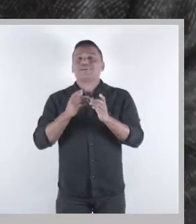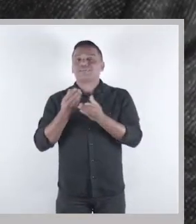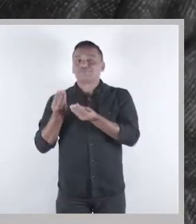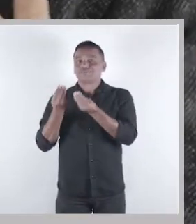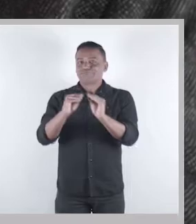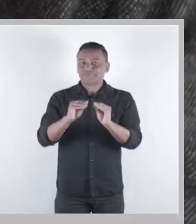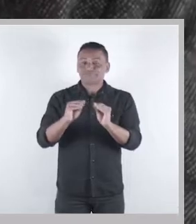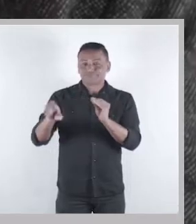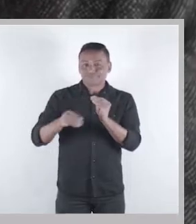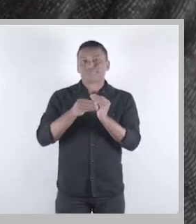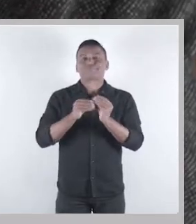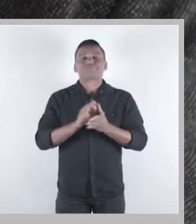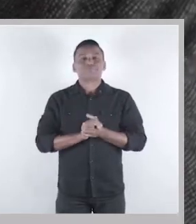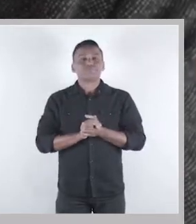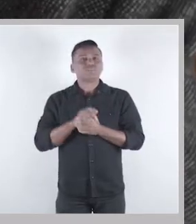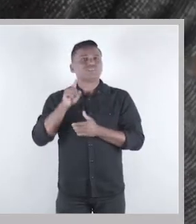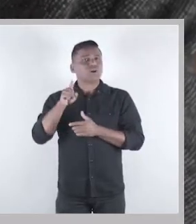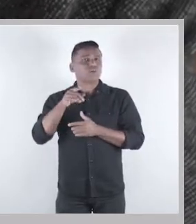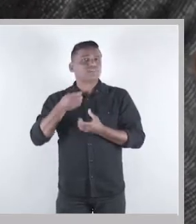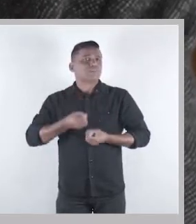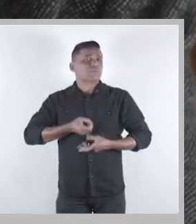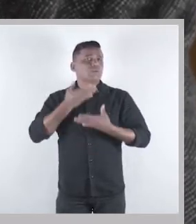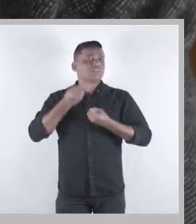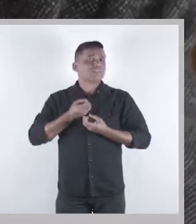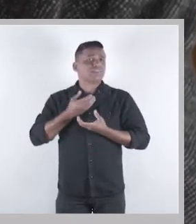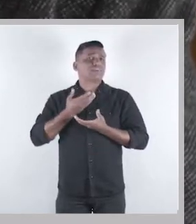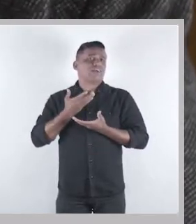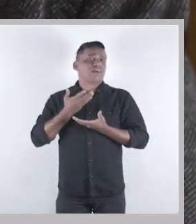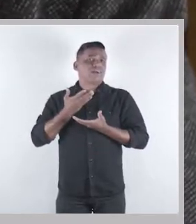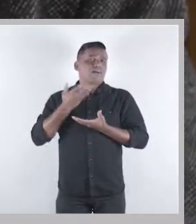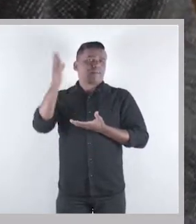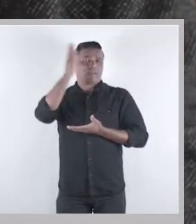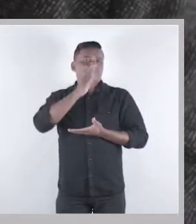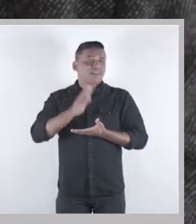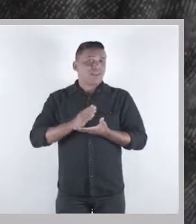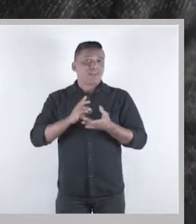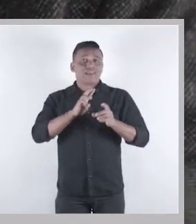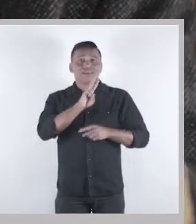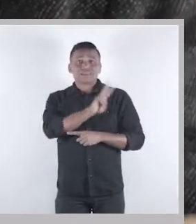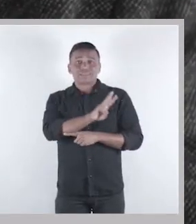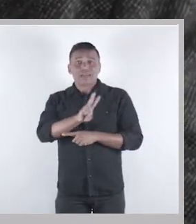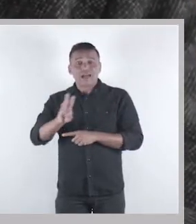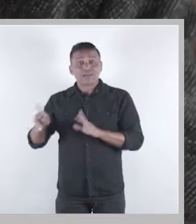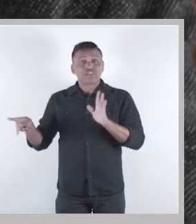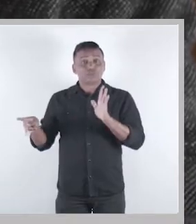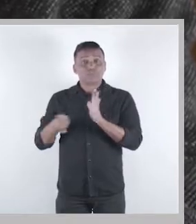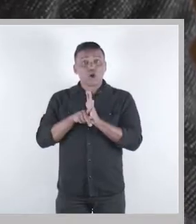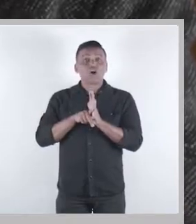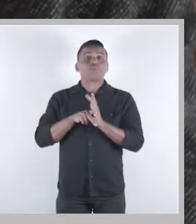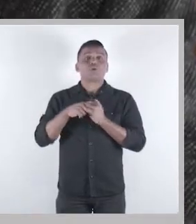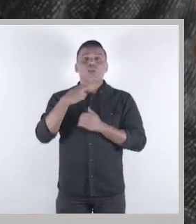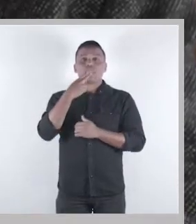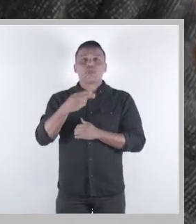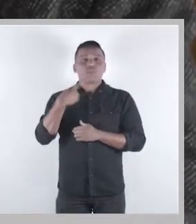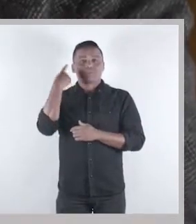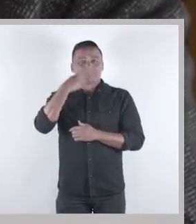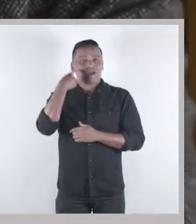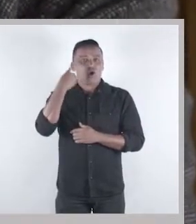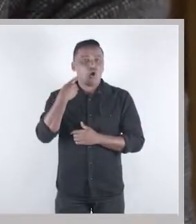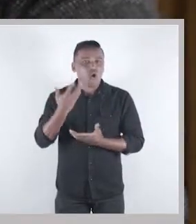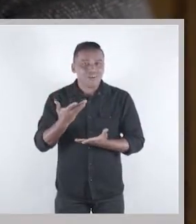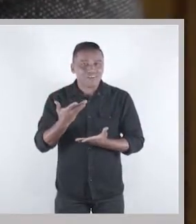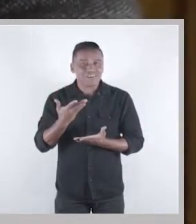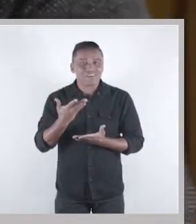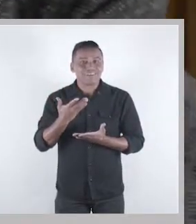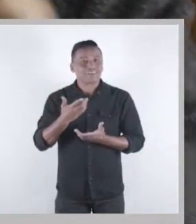site que era assim majoritariamente línguas espanhola né então assim a maioria dos Poetas publicavam era era